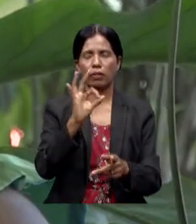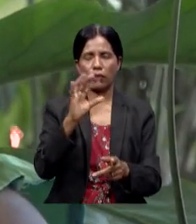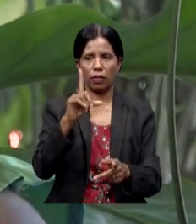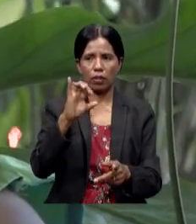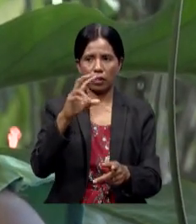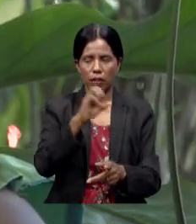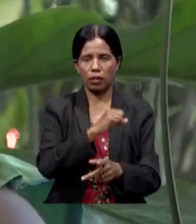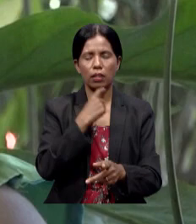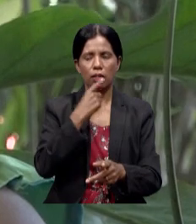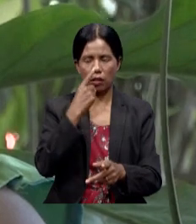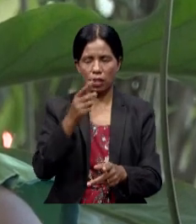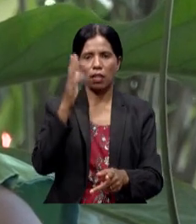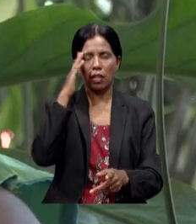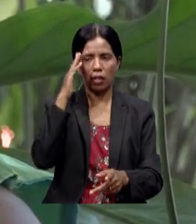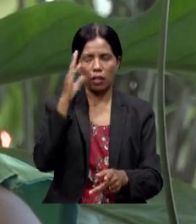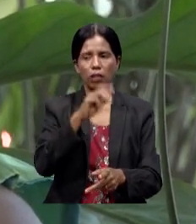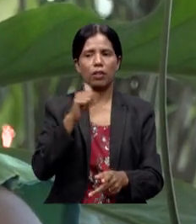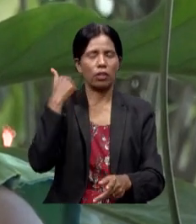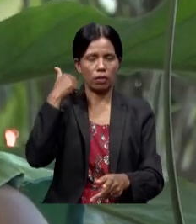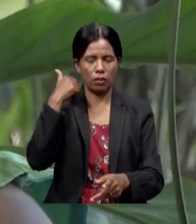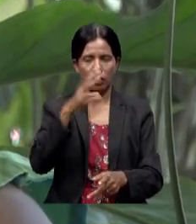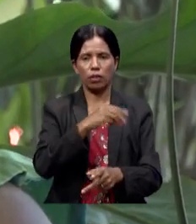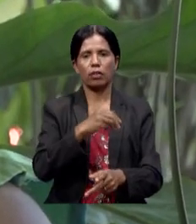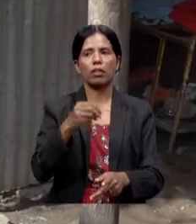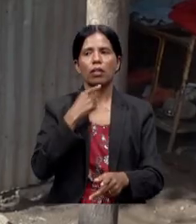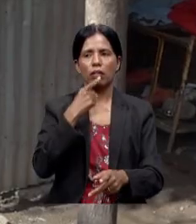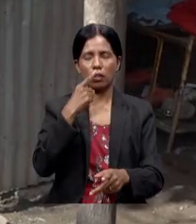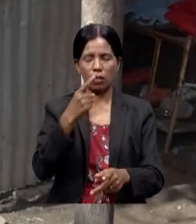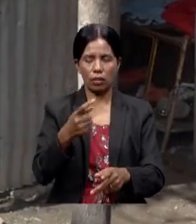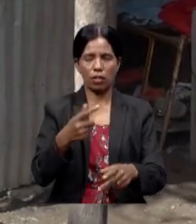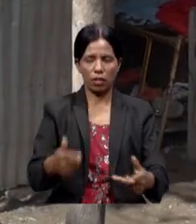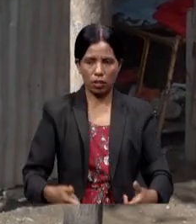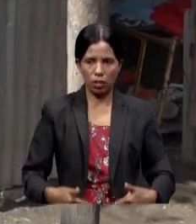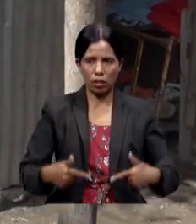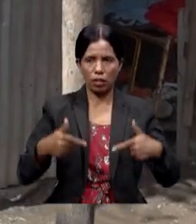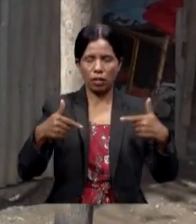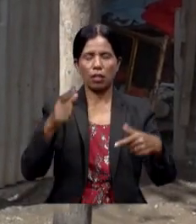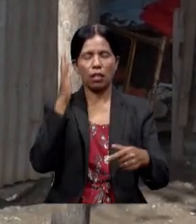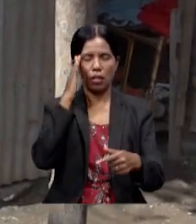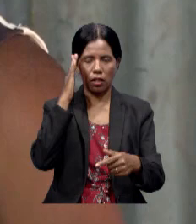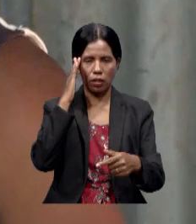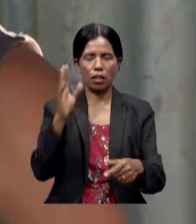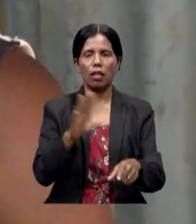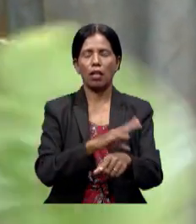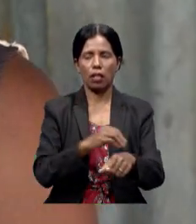Soares, reconhece Rotia Filomena Pereira minha condição mores, minha considera